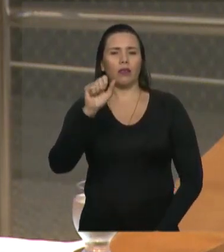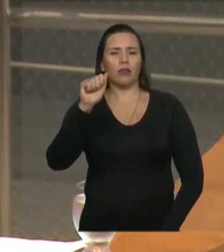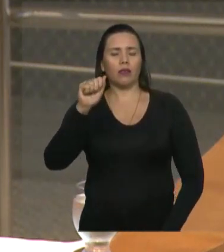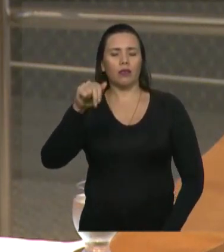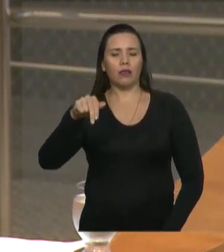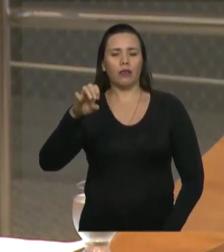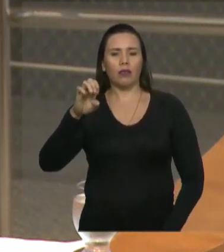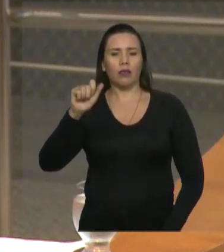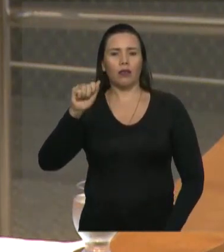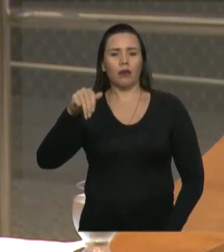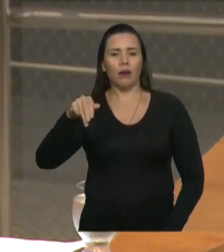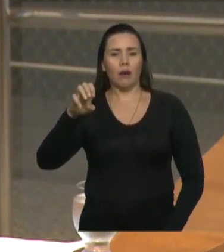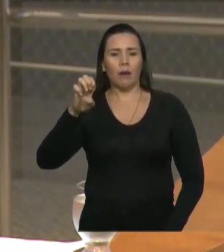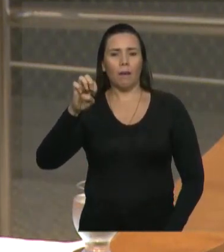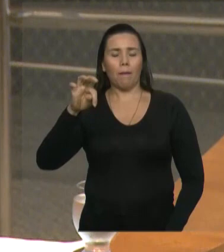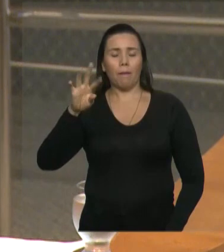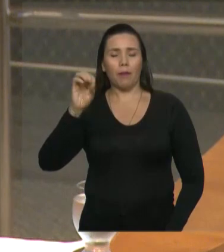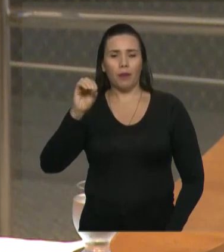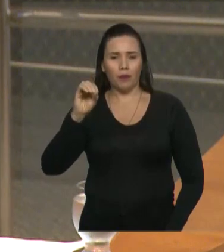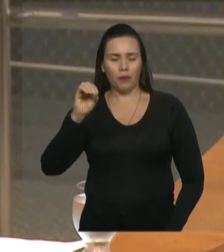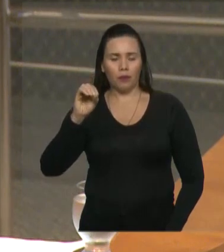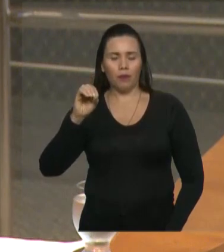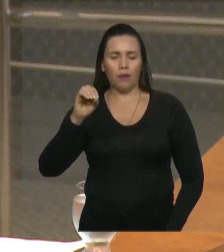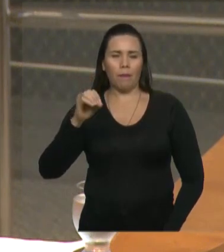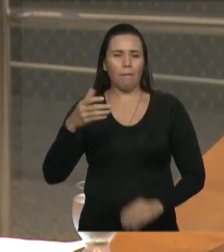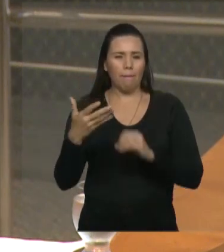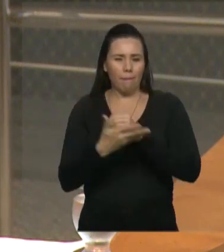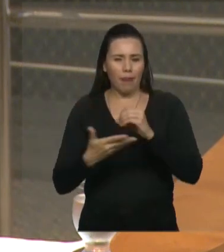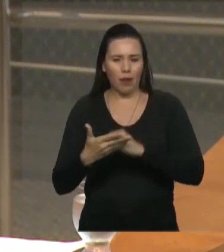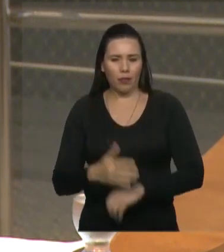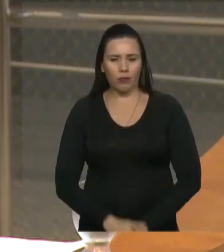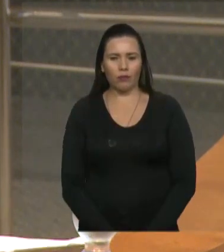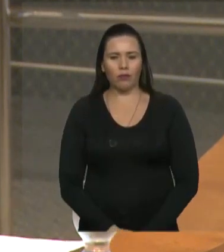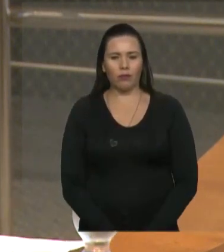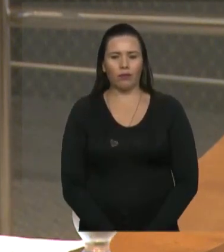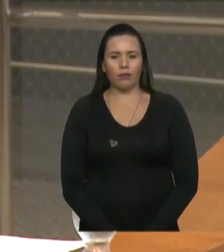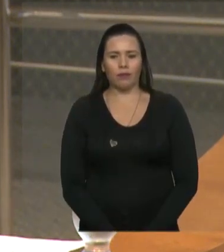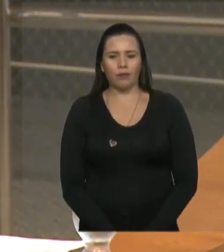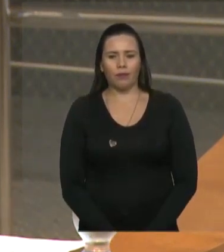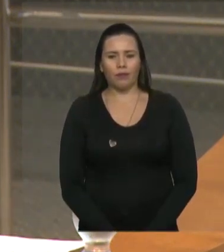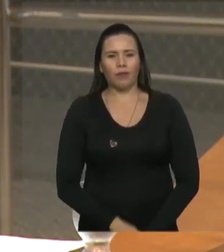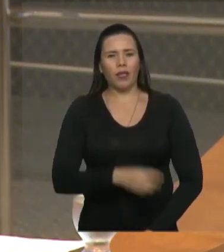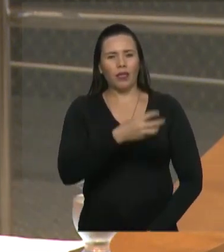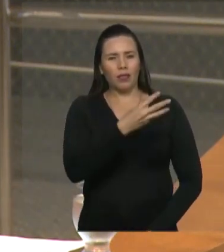orçamento para a CAEMA, de 32 milhões para 5 milhões.